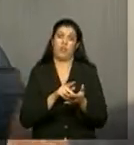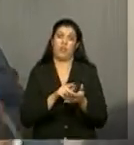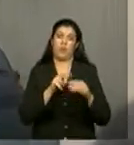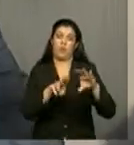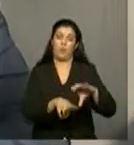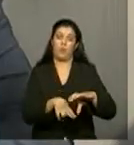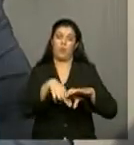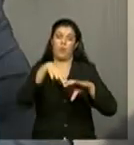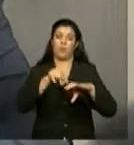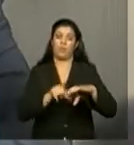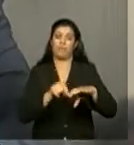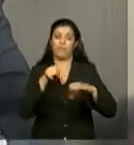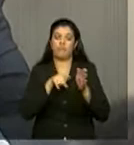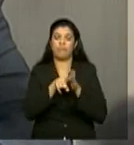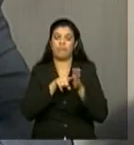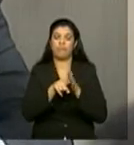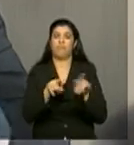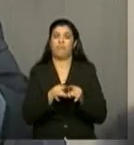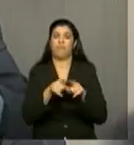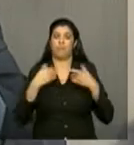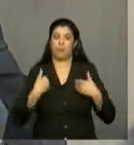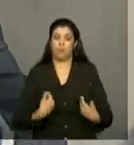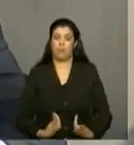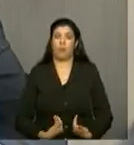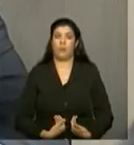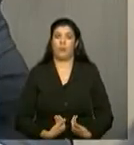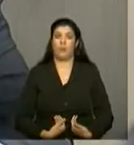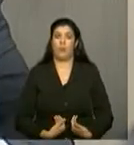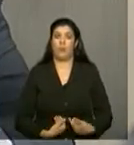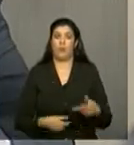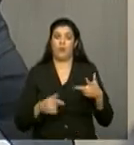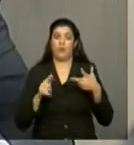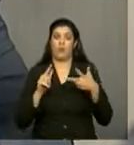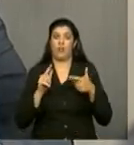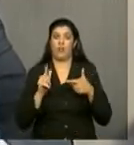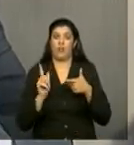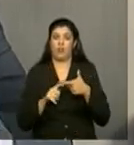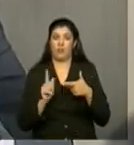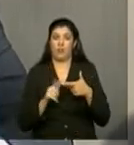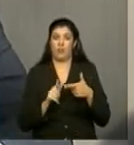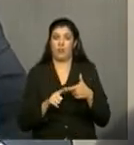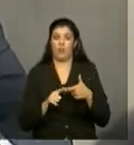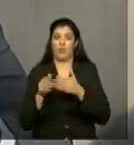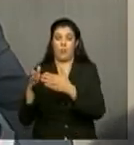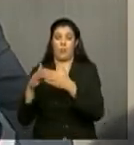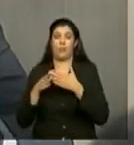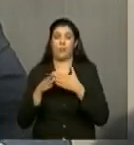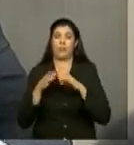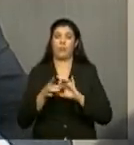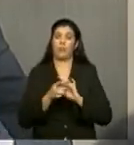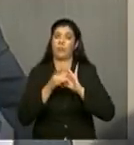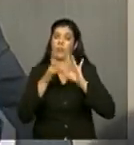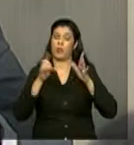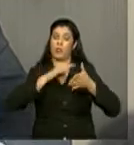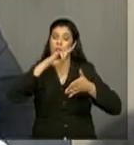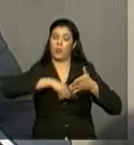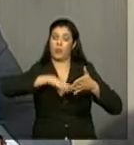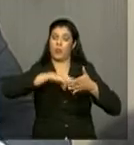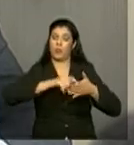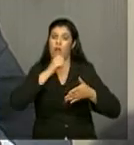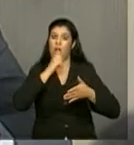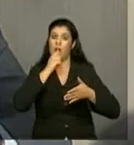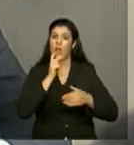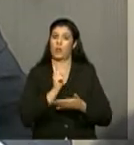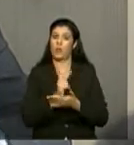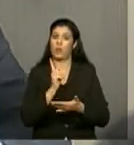perícia outra é é a um pedido da liberação de documentos que ainda se encontram sob a tutela do